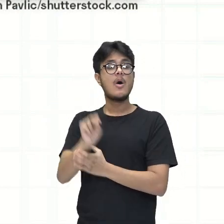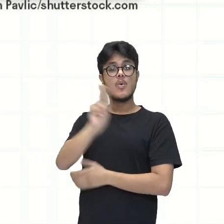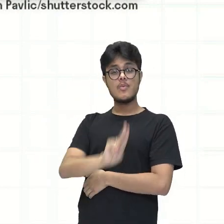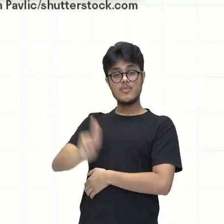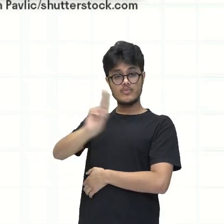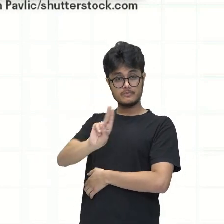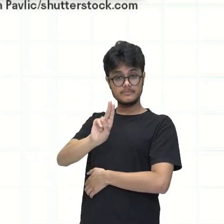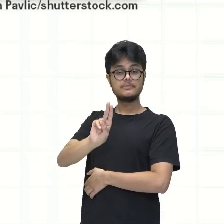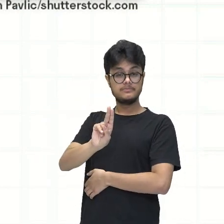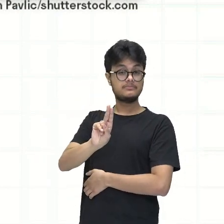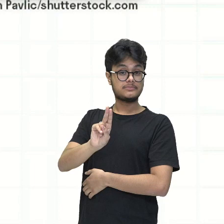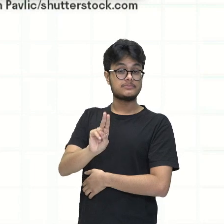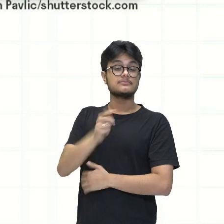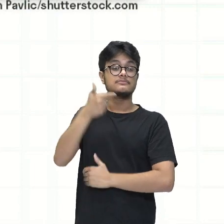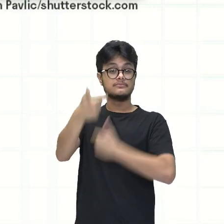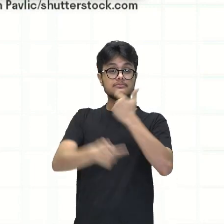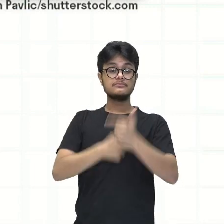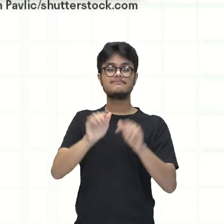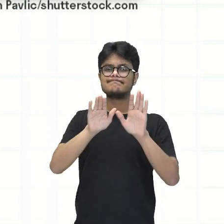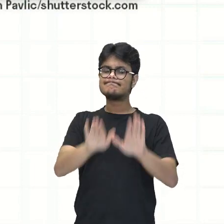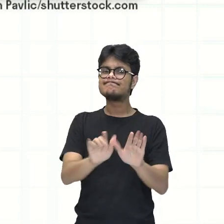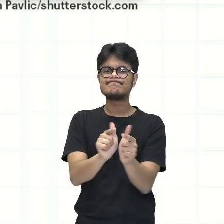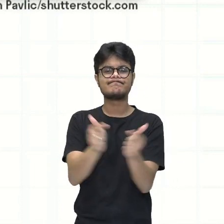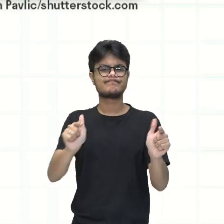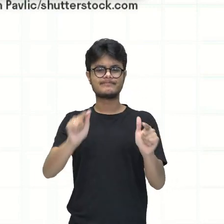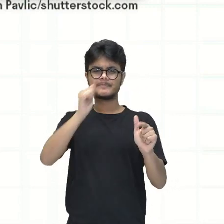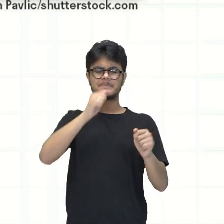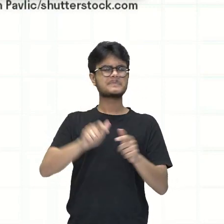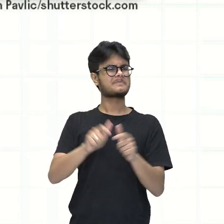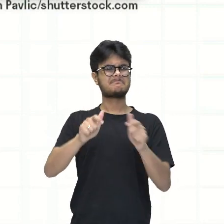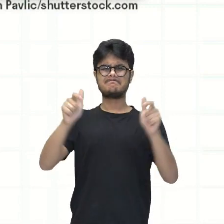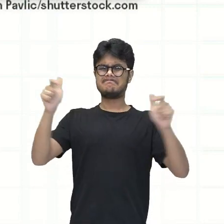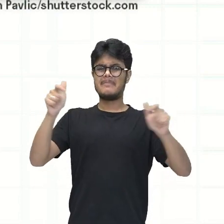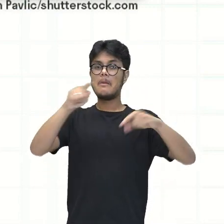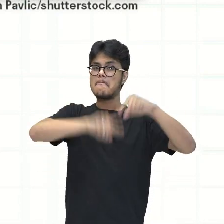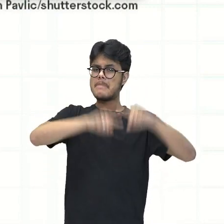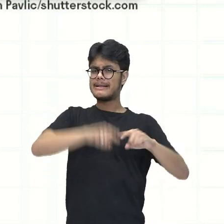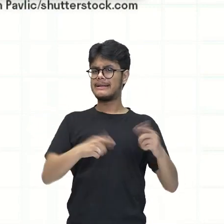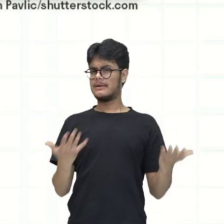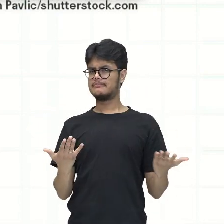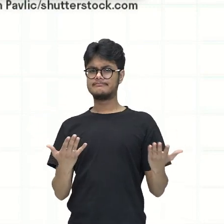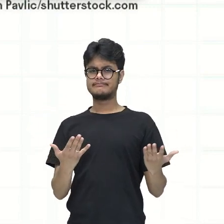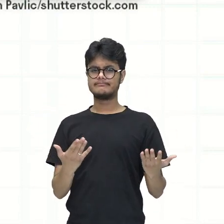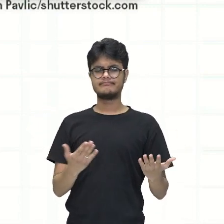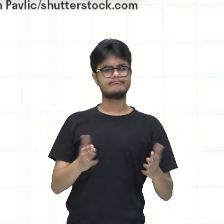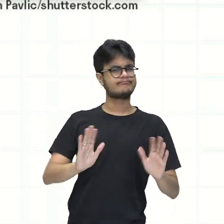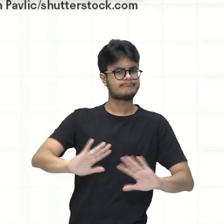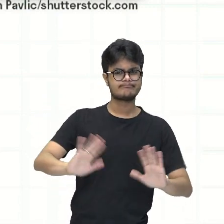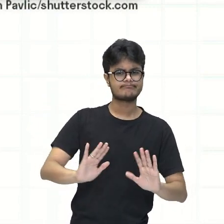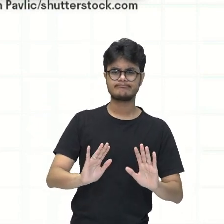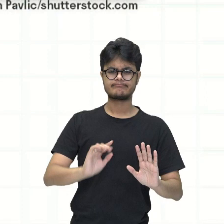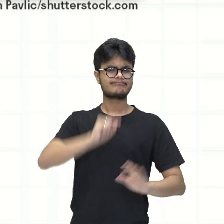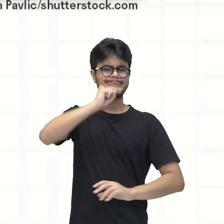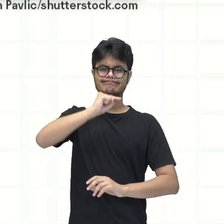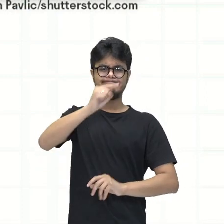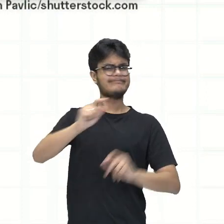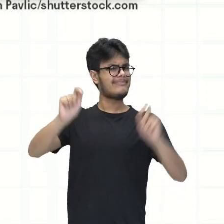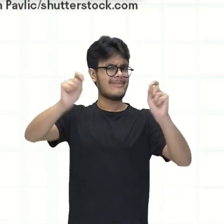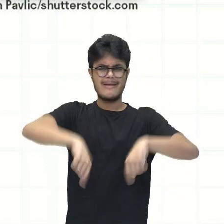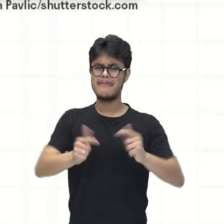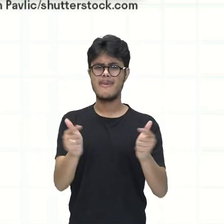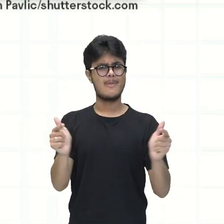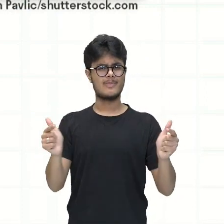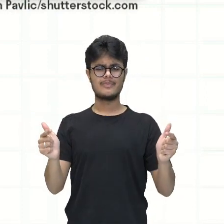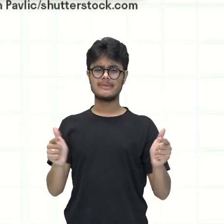aquela atividade, então não dava para produzir muito, tipo, a escala de produção